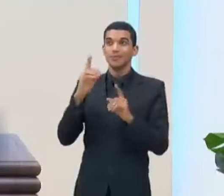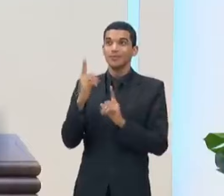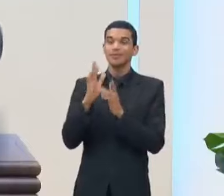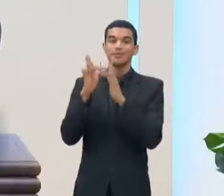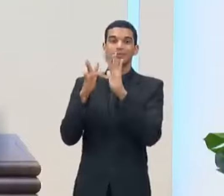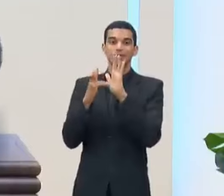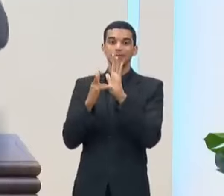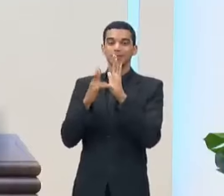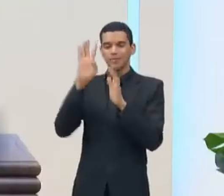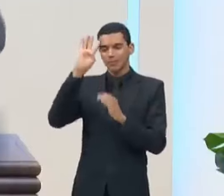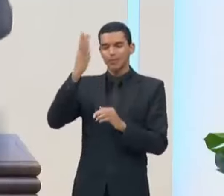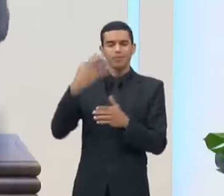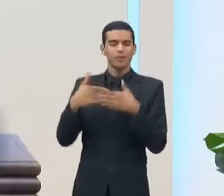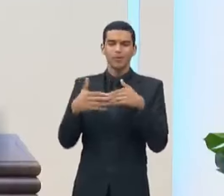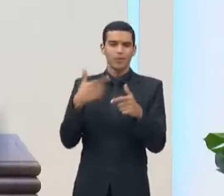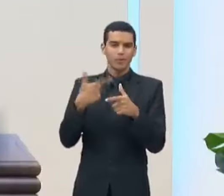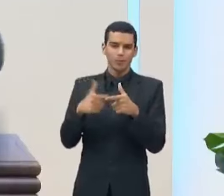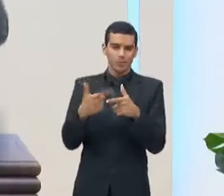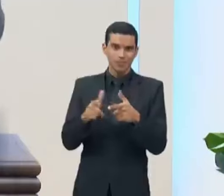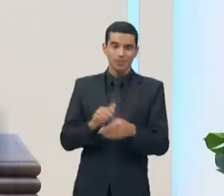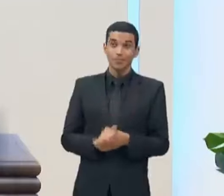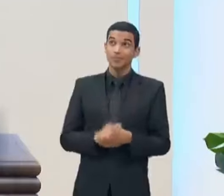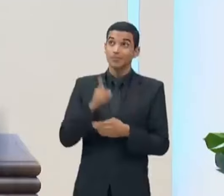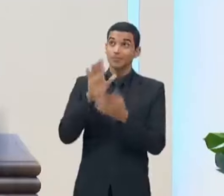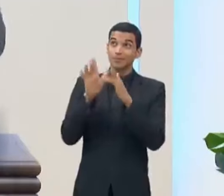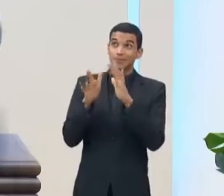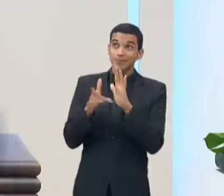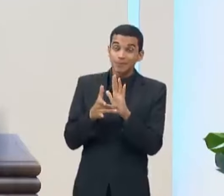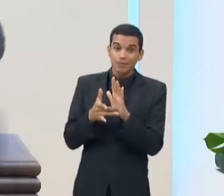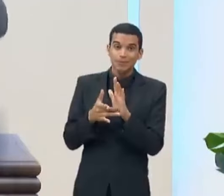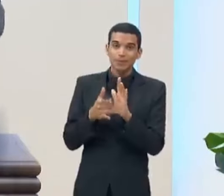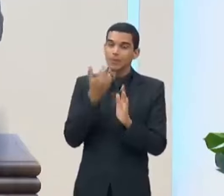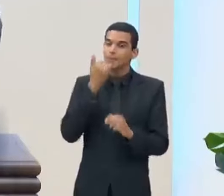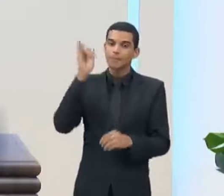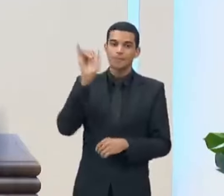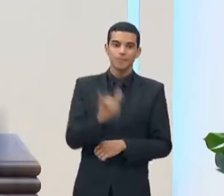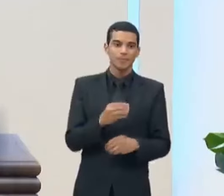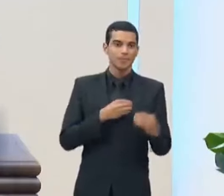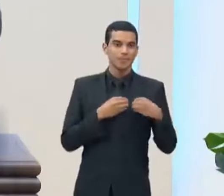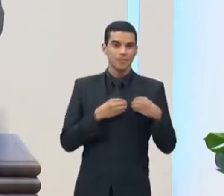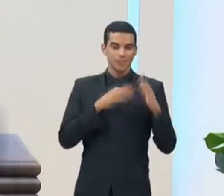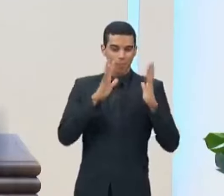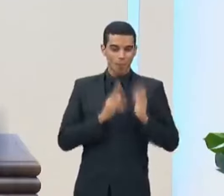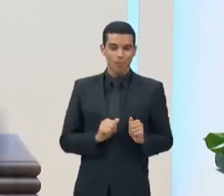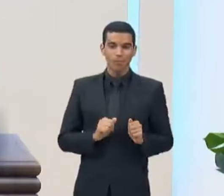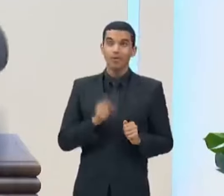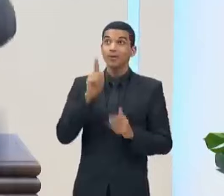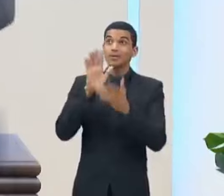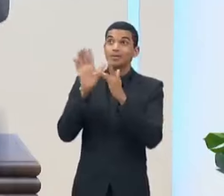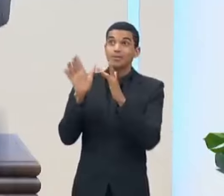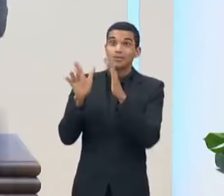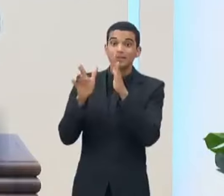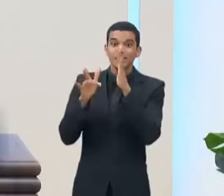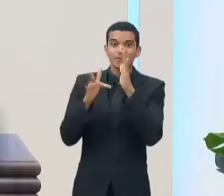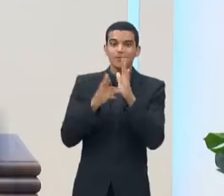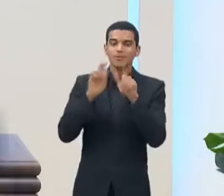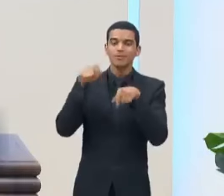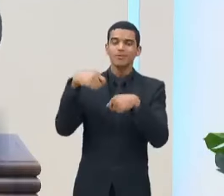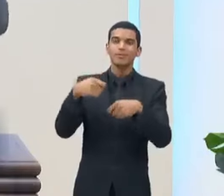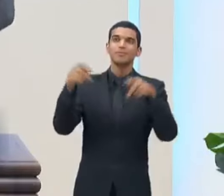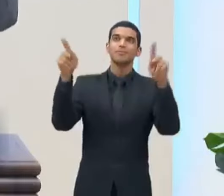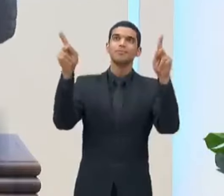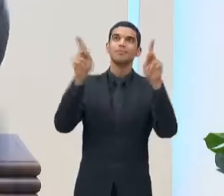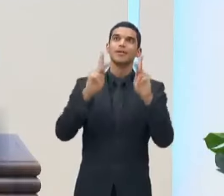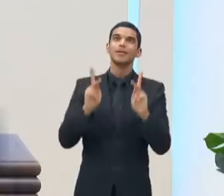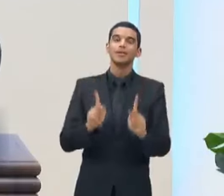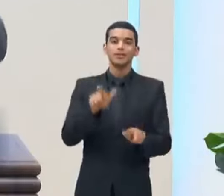a solução para qualquer problema. Em Jesus está o perdão dos pecados. Em Jesus está a paz